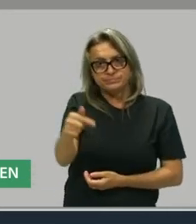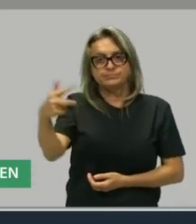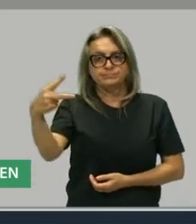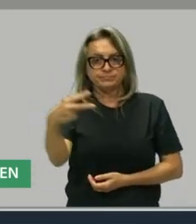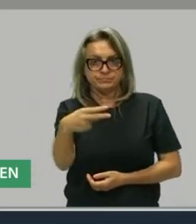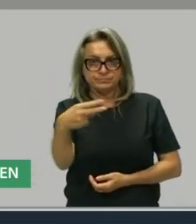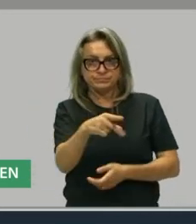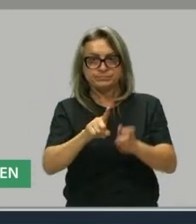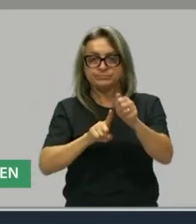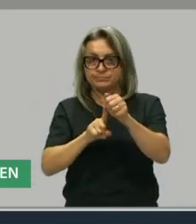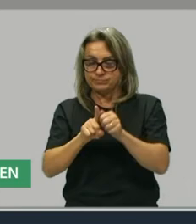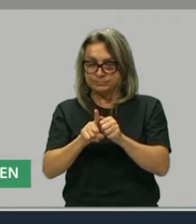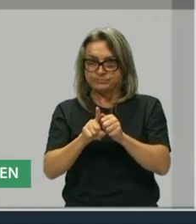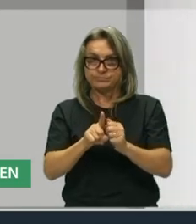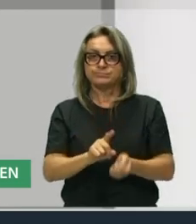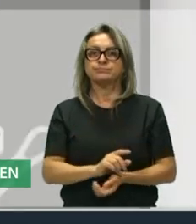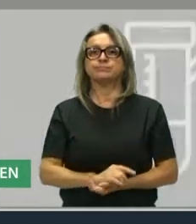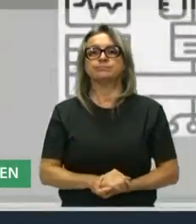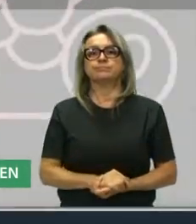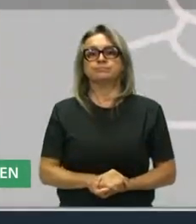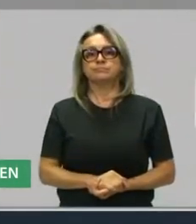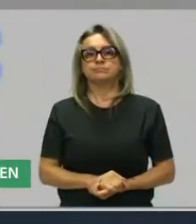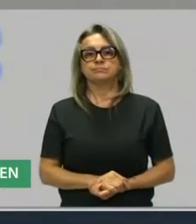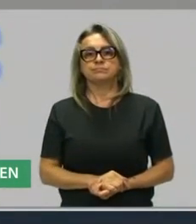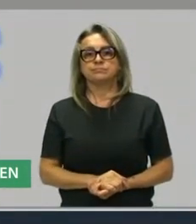967 cirurgias mês.